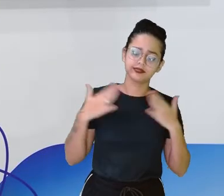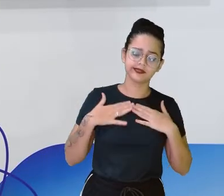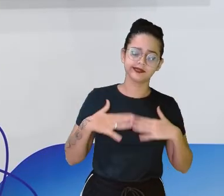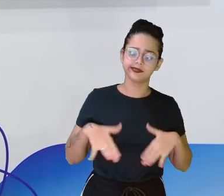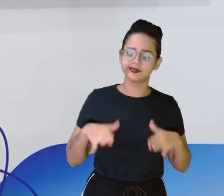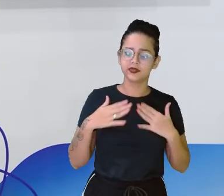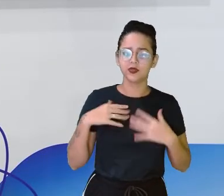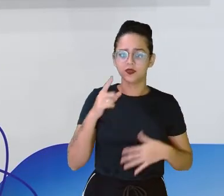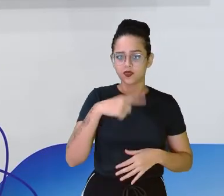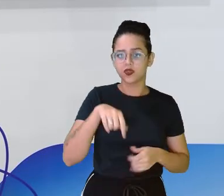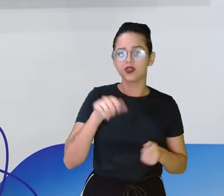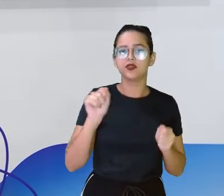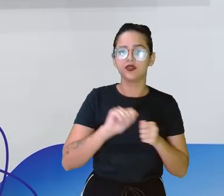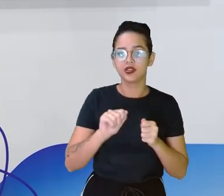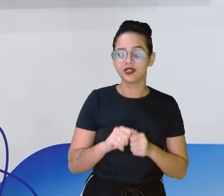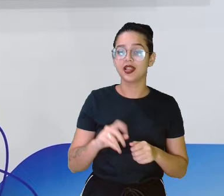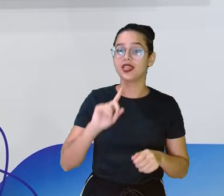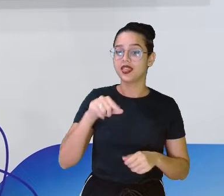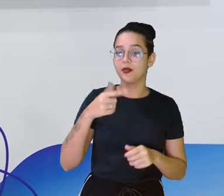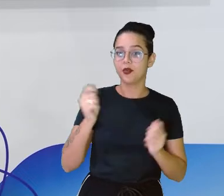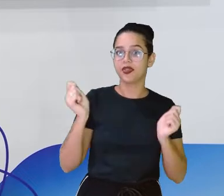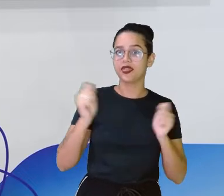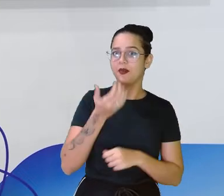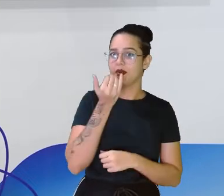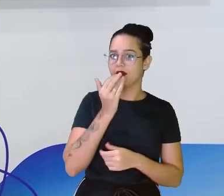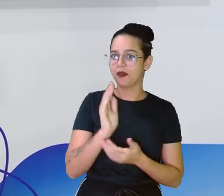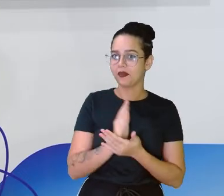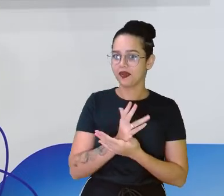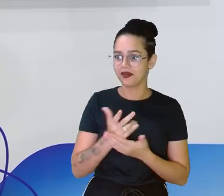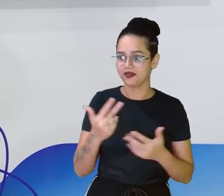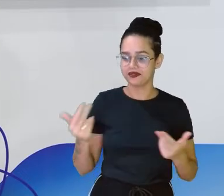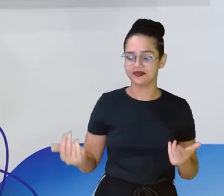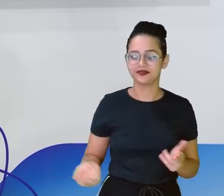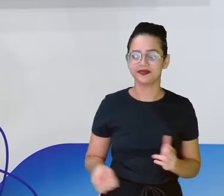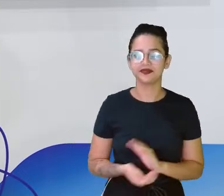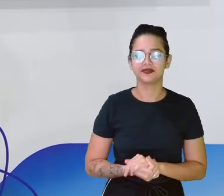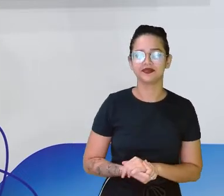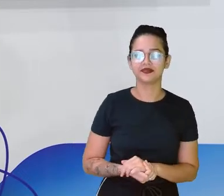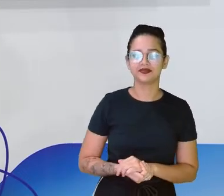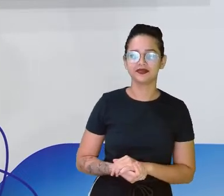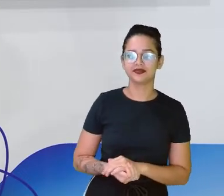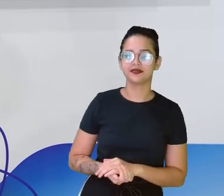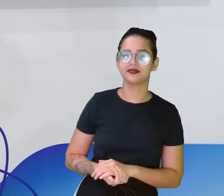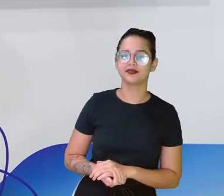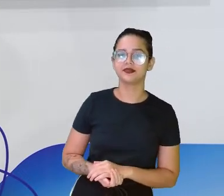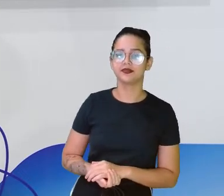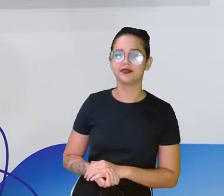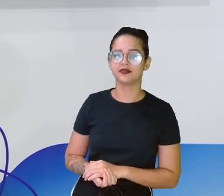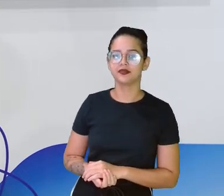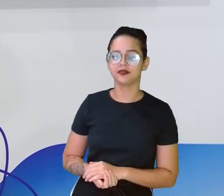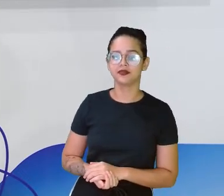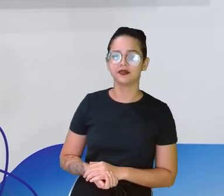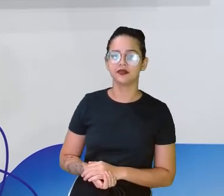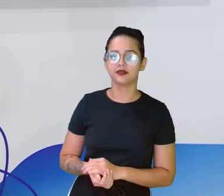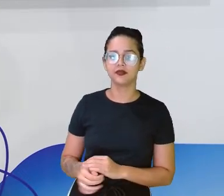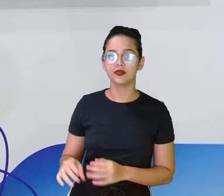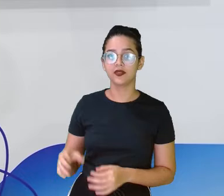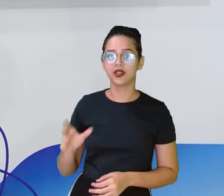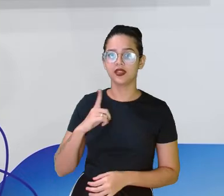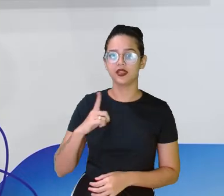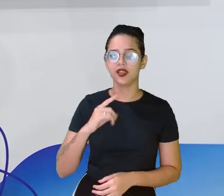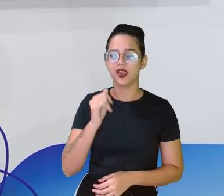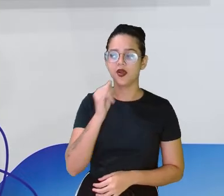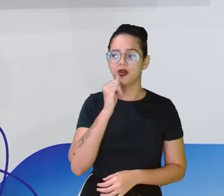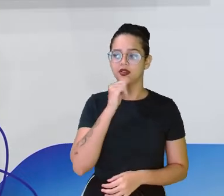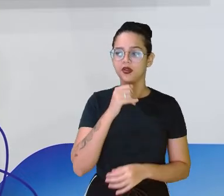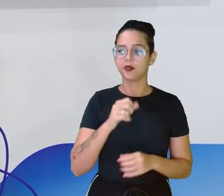fazem e ainda dá para comer algumas. Aqui eu tenho os exemplos para a gente construir a minha pirâmide. A